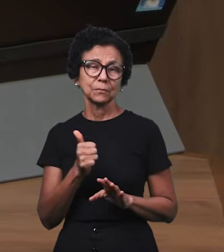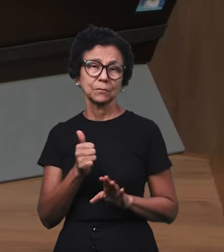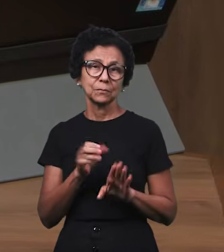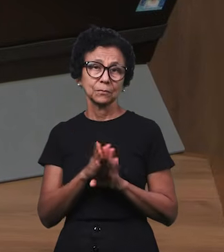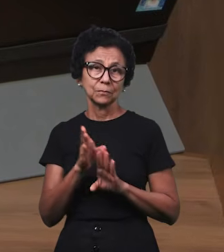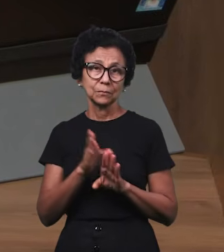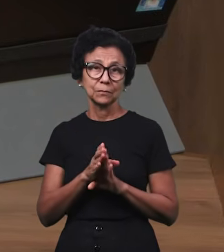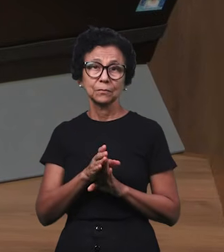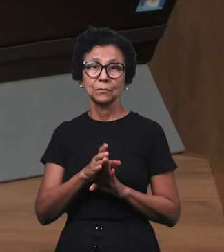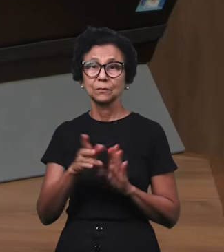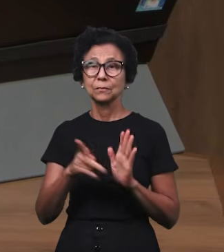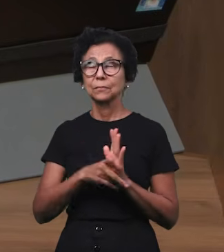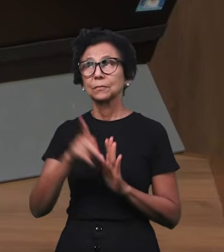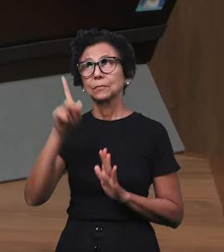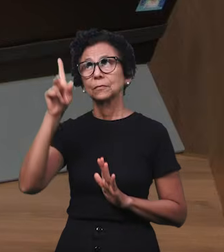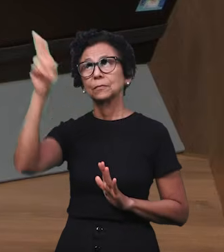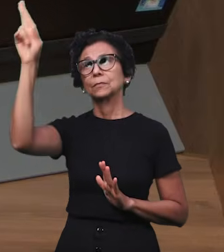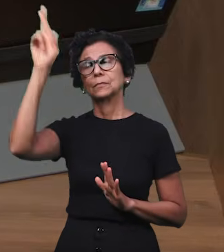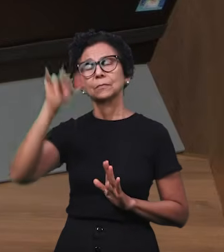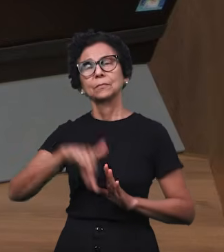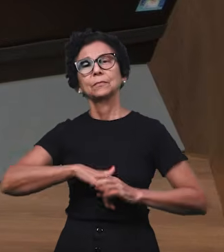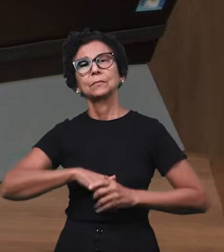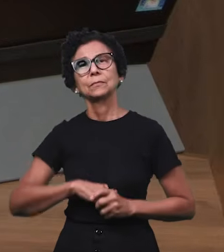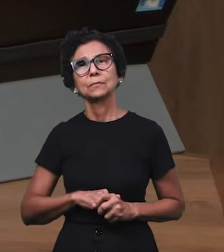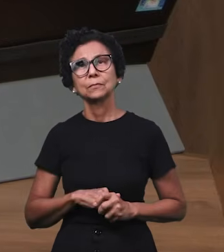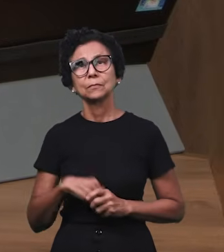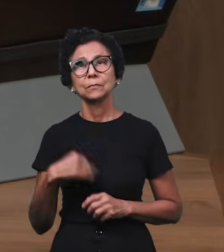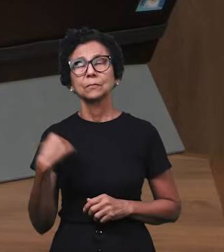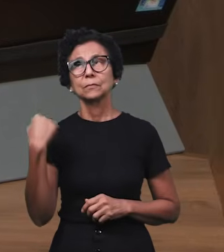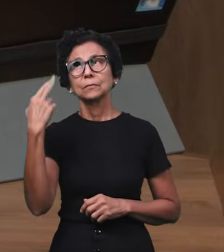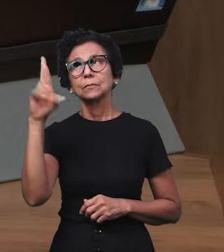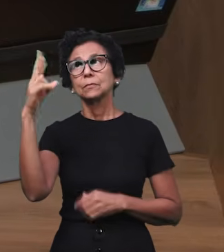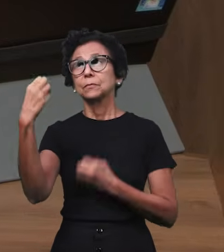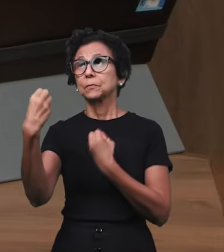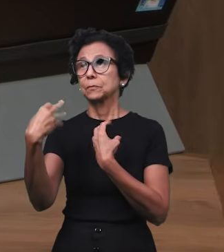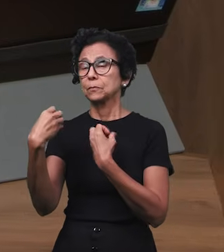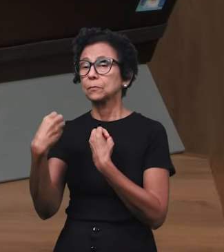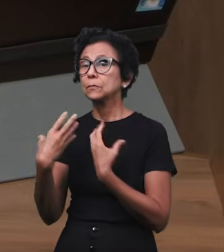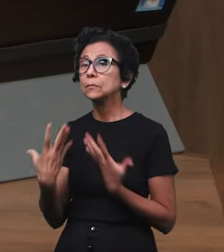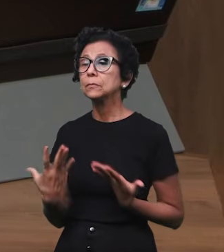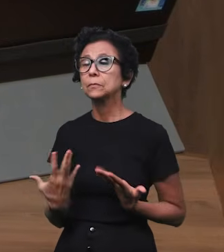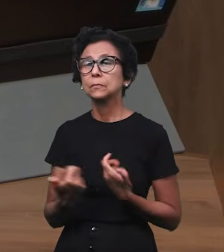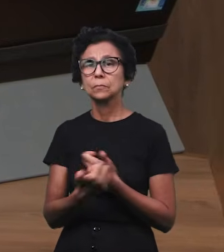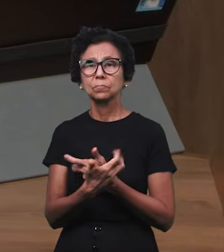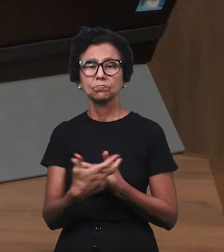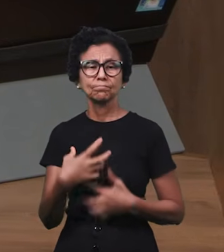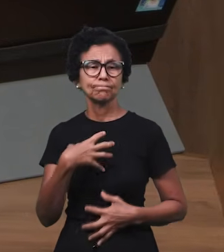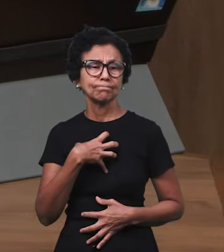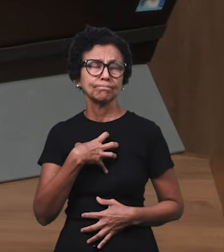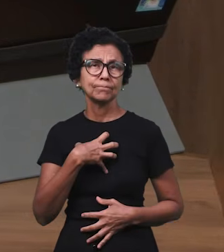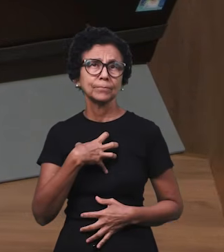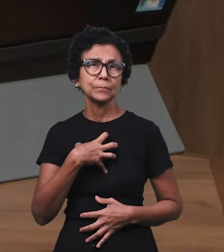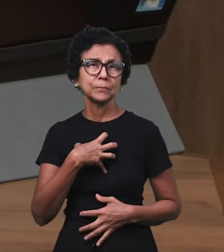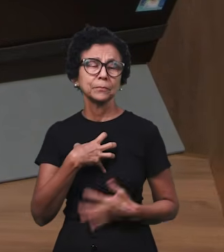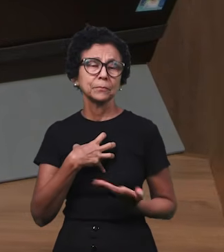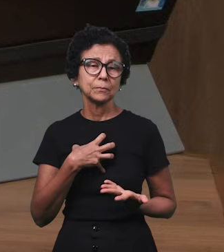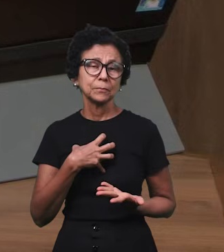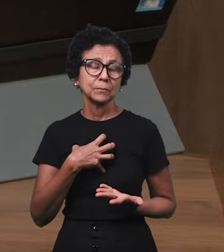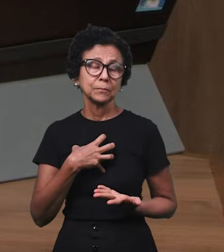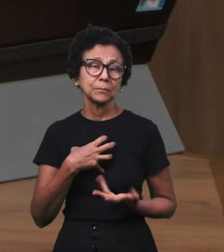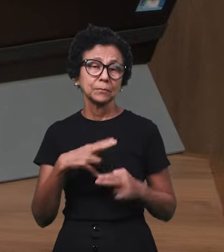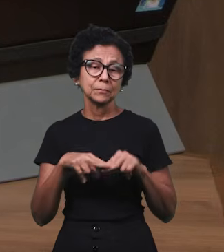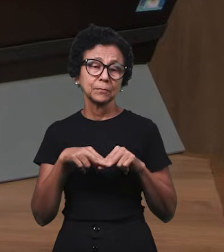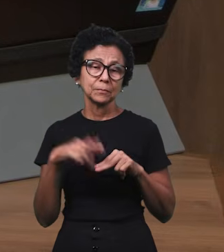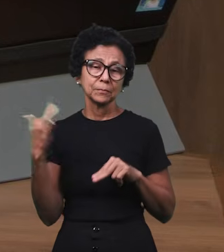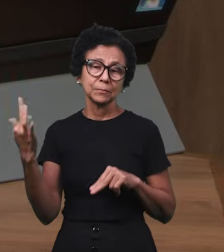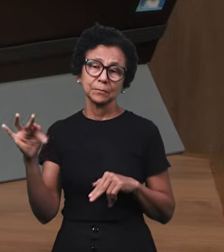conselho vem do Senhor. Às vezes Deus nos molda, Deus nos ensina, de várias formas. Uma delas